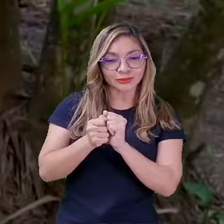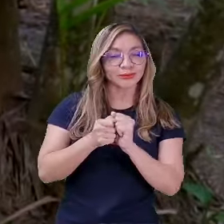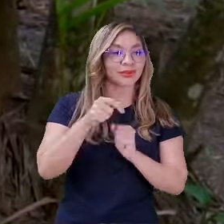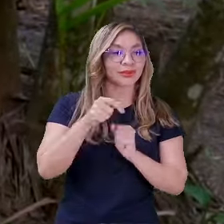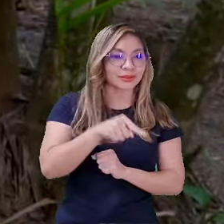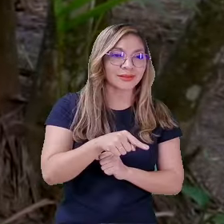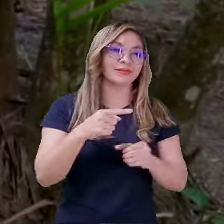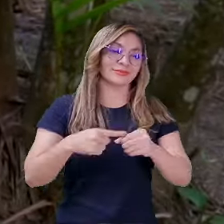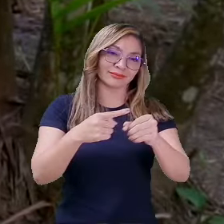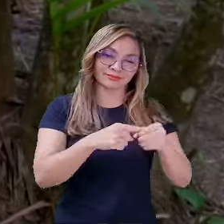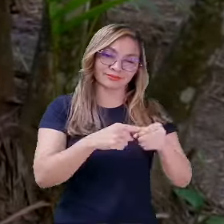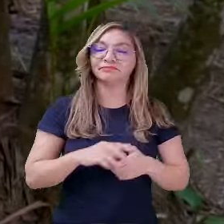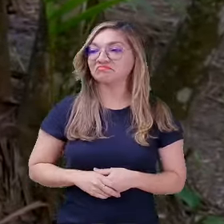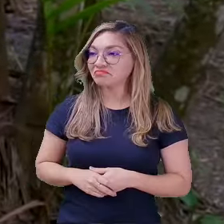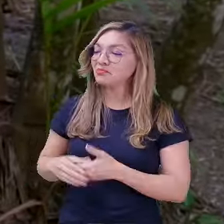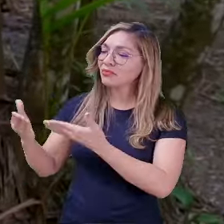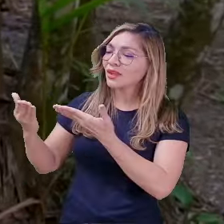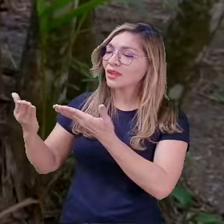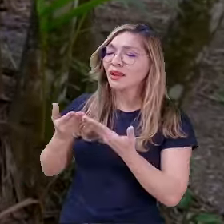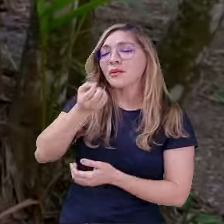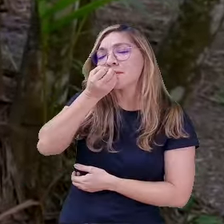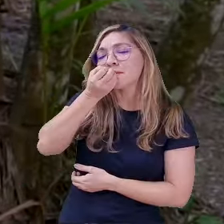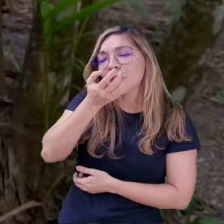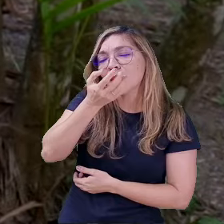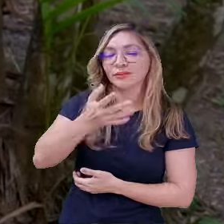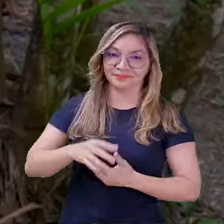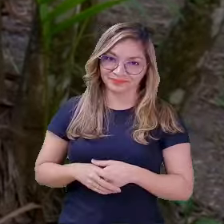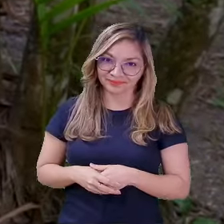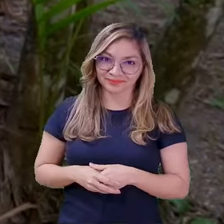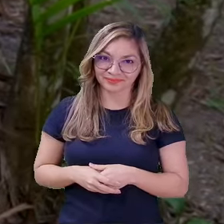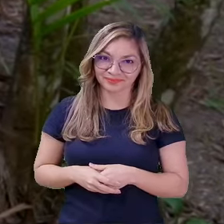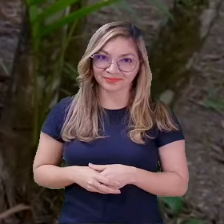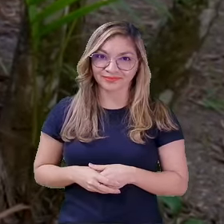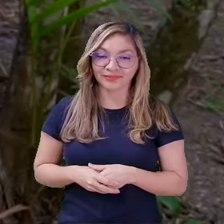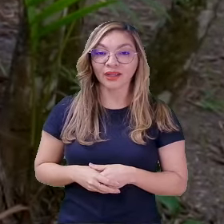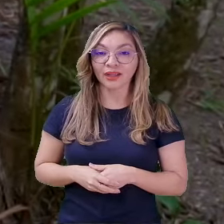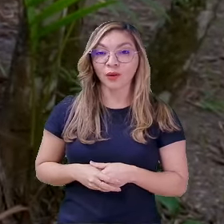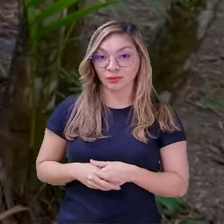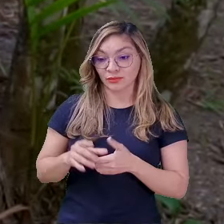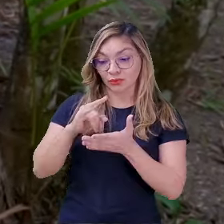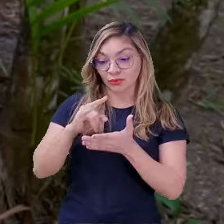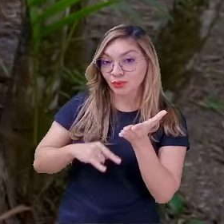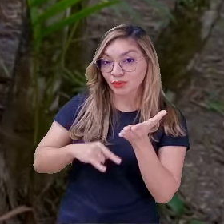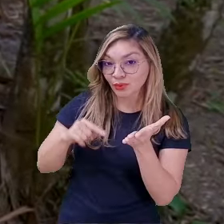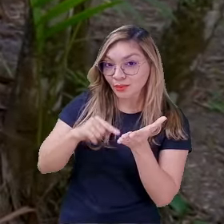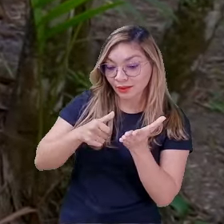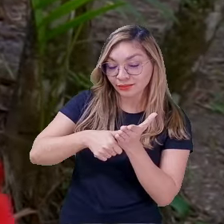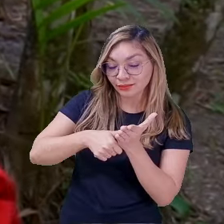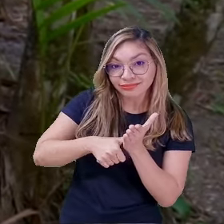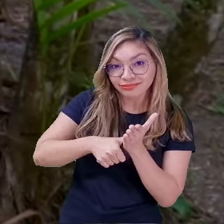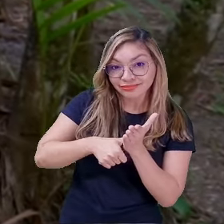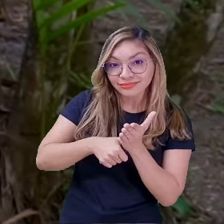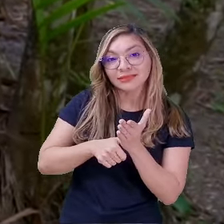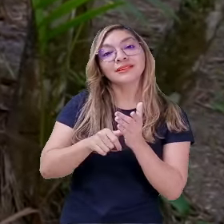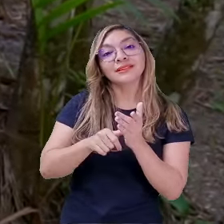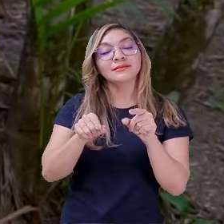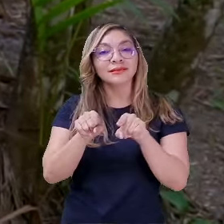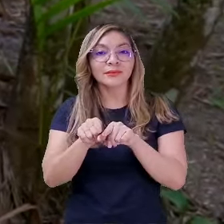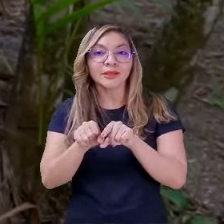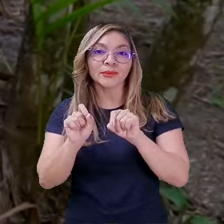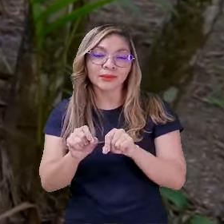me atenderam por demais bem, tanto para transferir minha carteira, como para voltar a